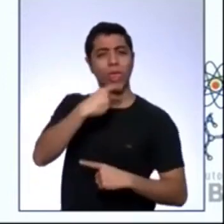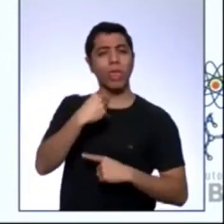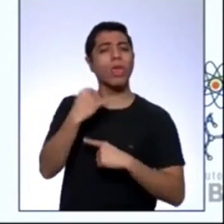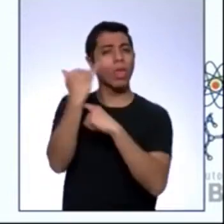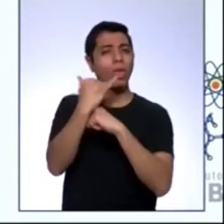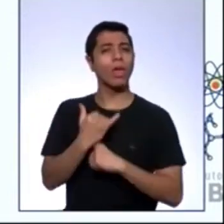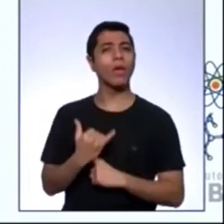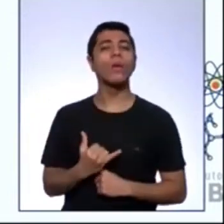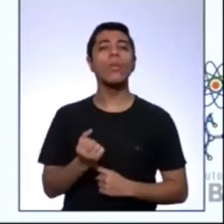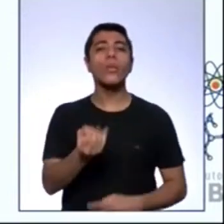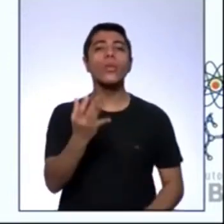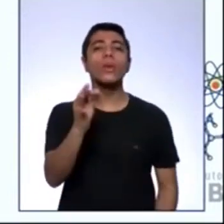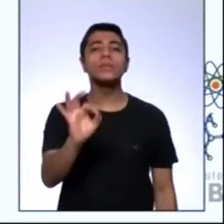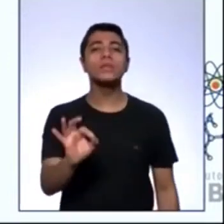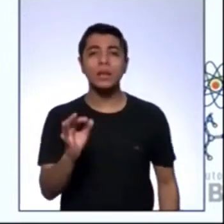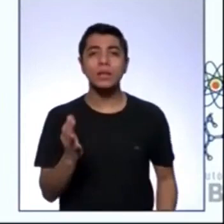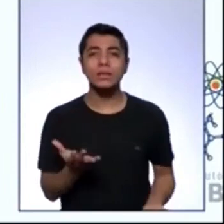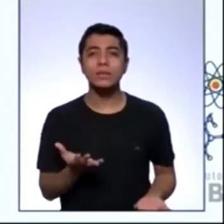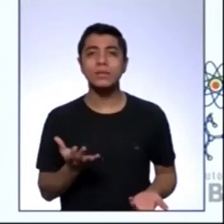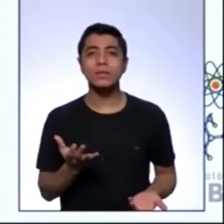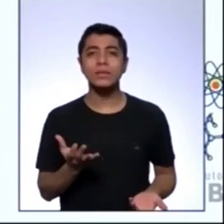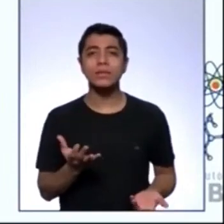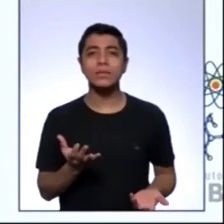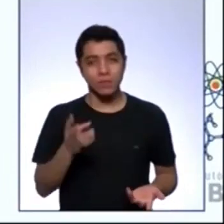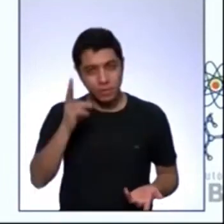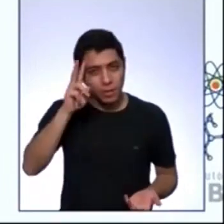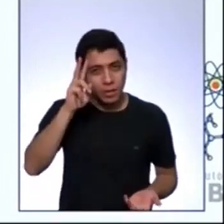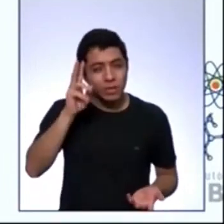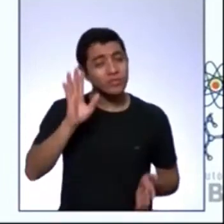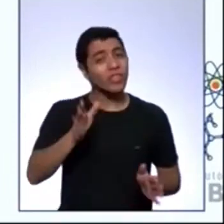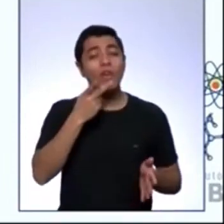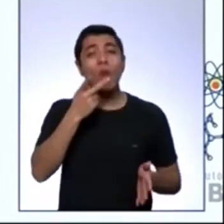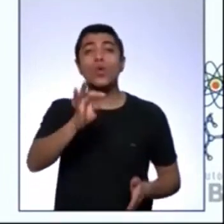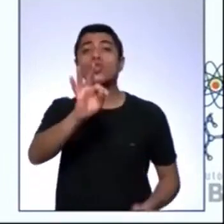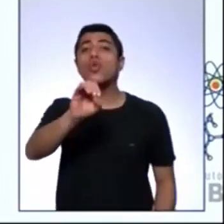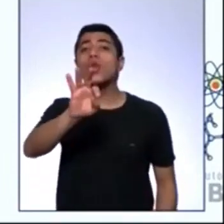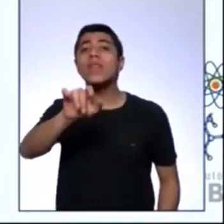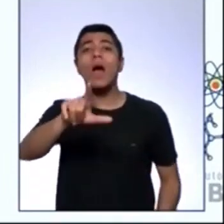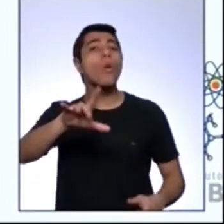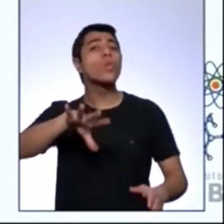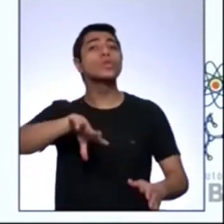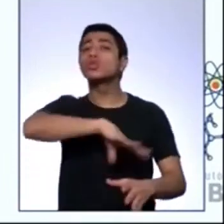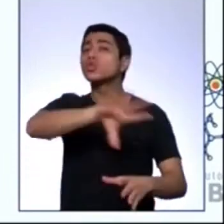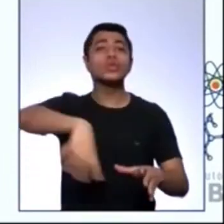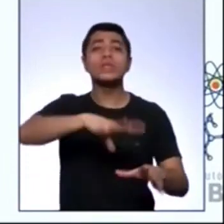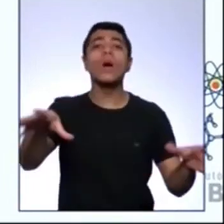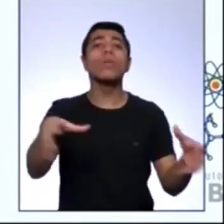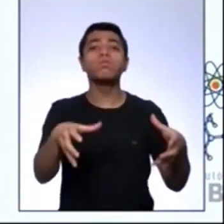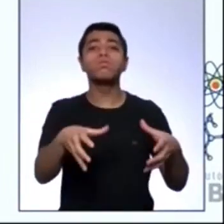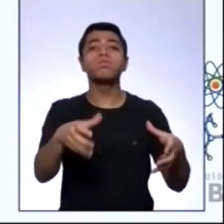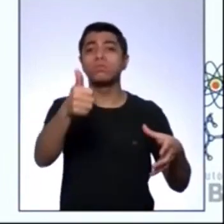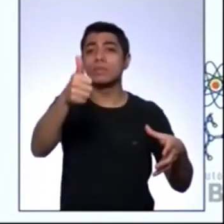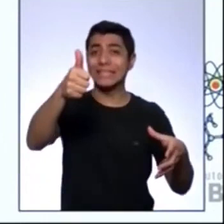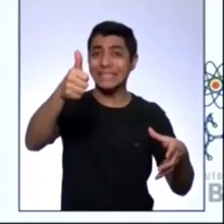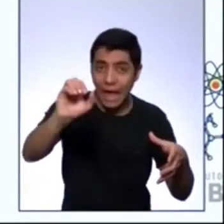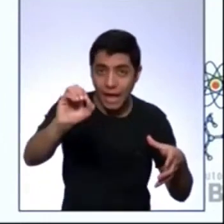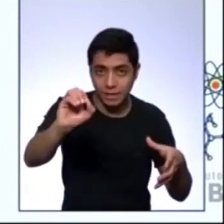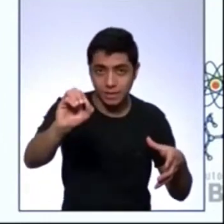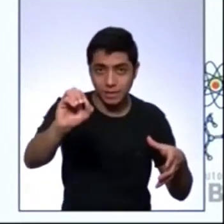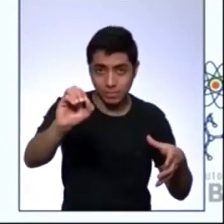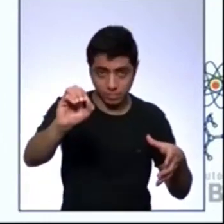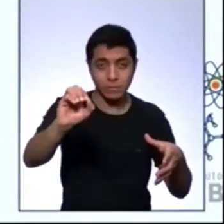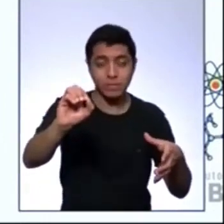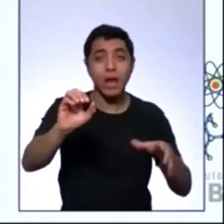Deus gente Ele não disse que a oito em cada dez oito em cada dez é a parte pelo todo